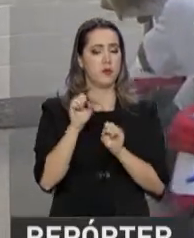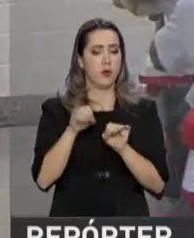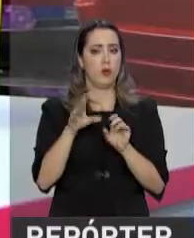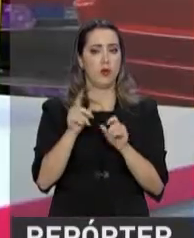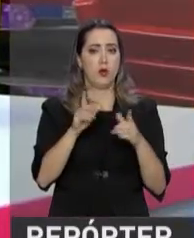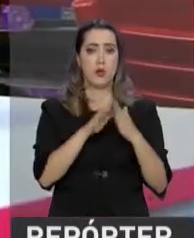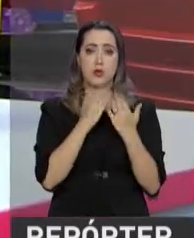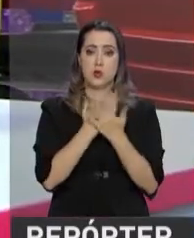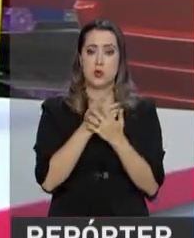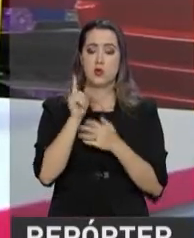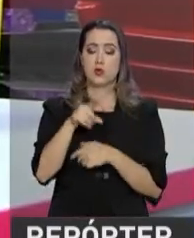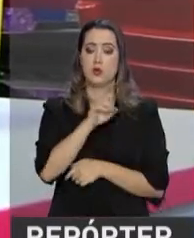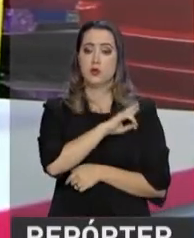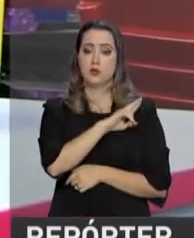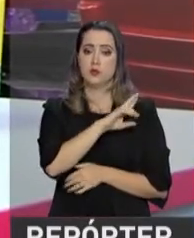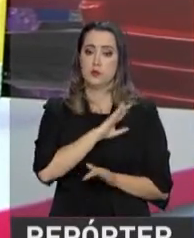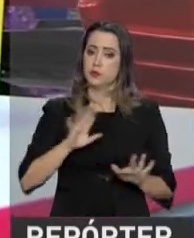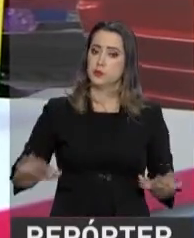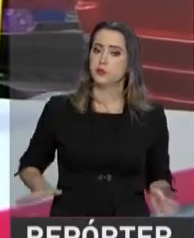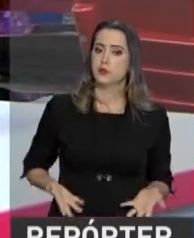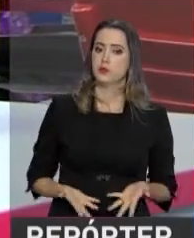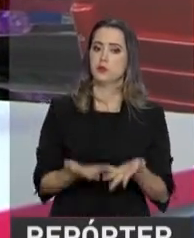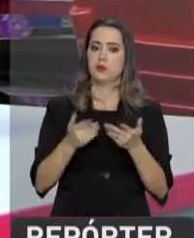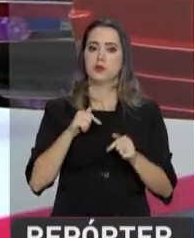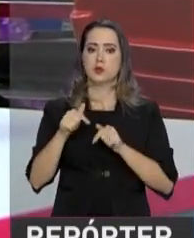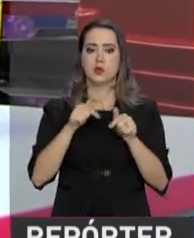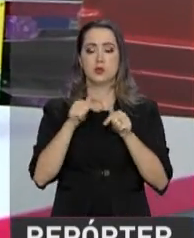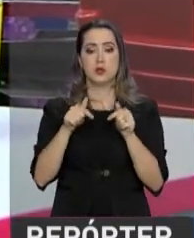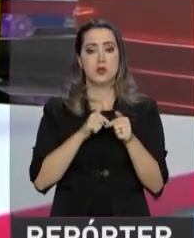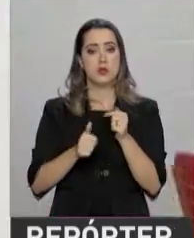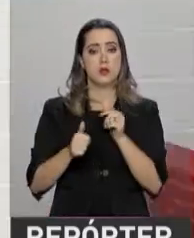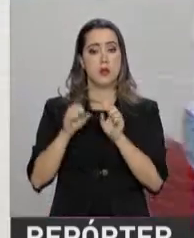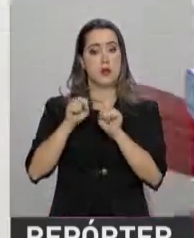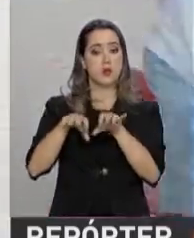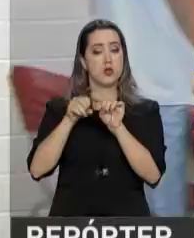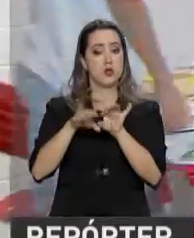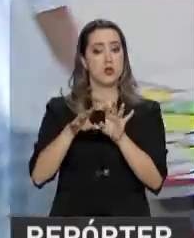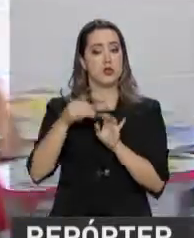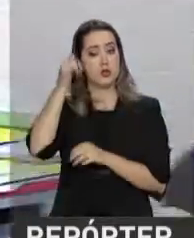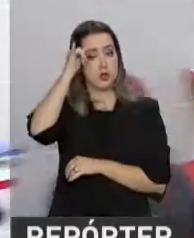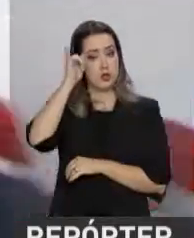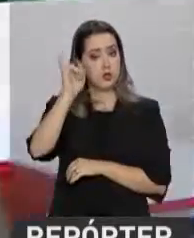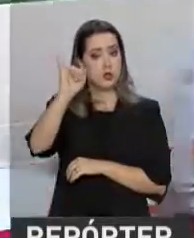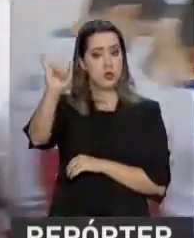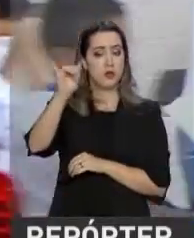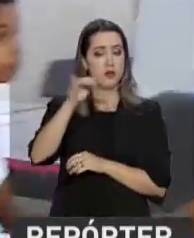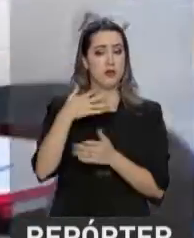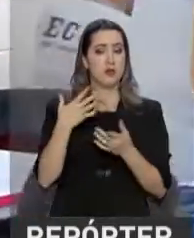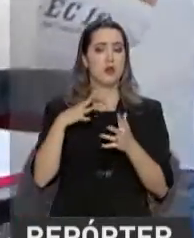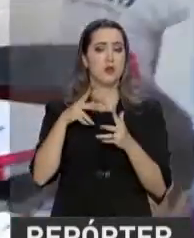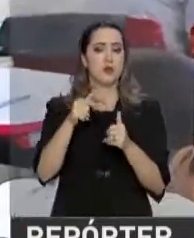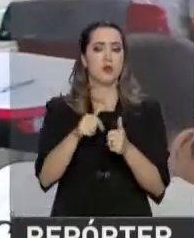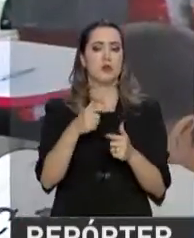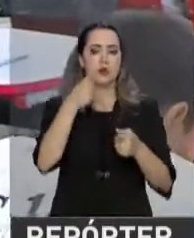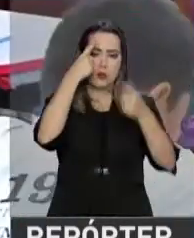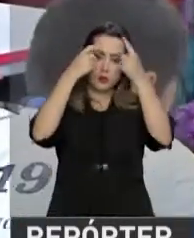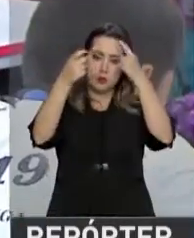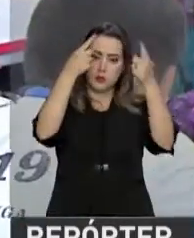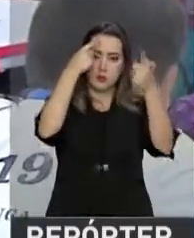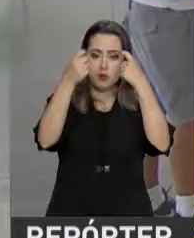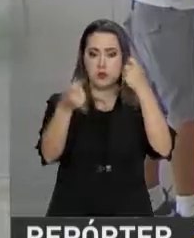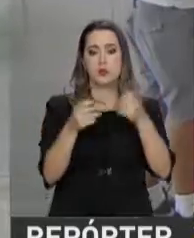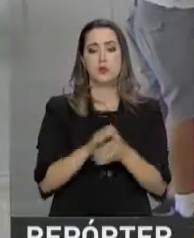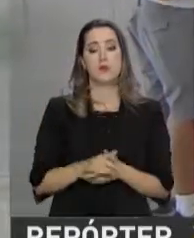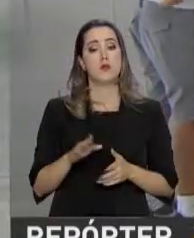medidas de conscientização prevenção e de combate a todos os tipos de violência as escolas deverão ainda